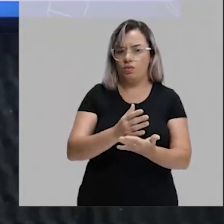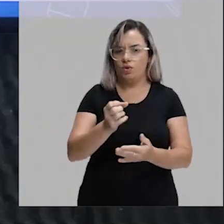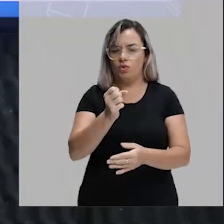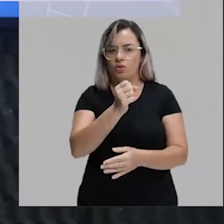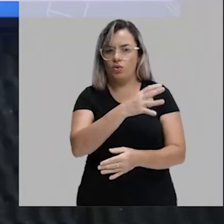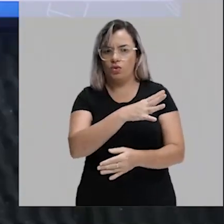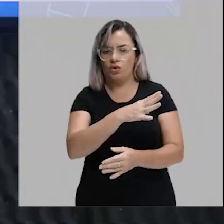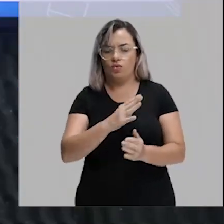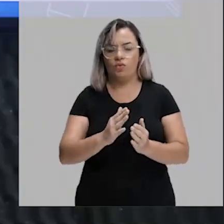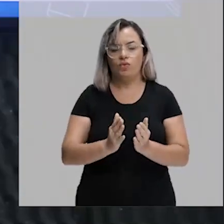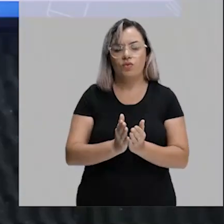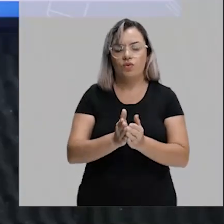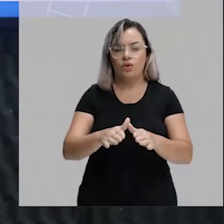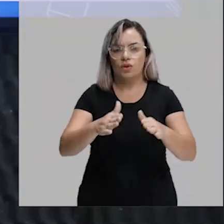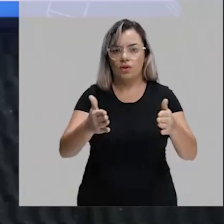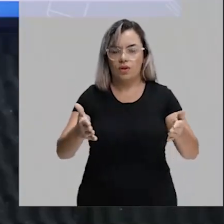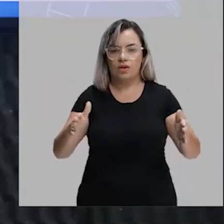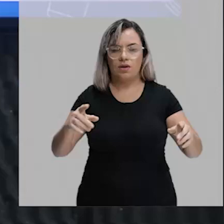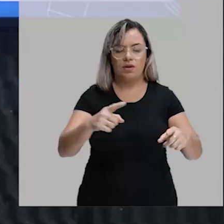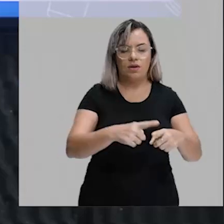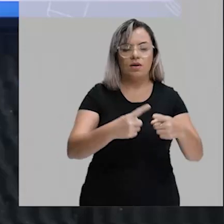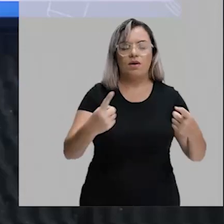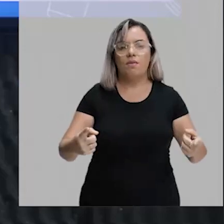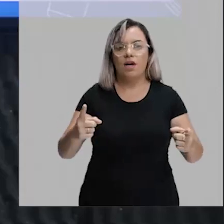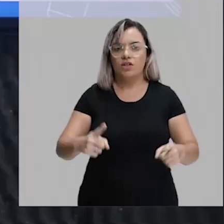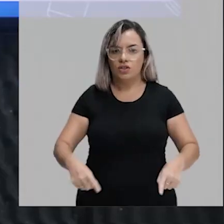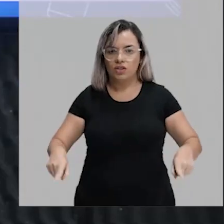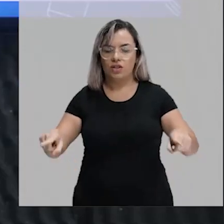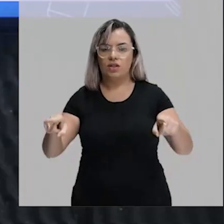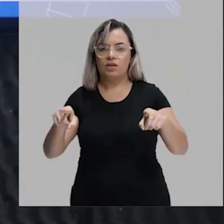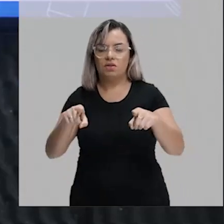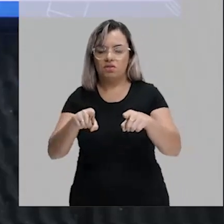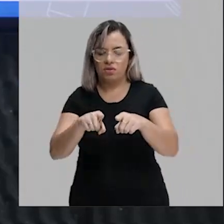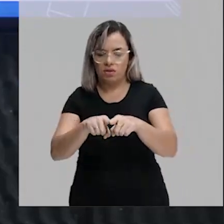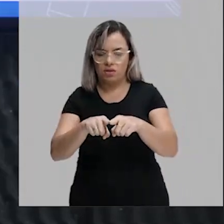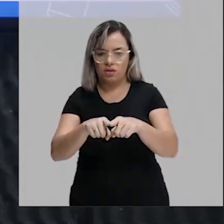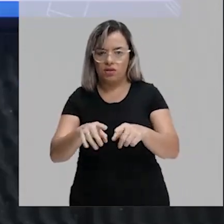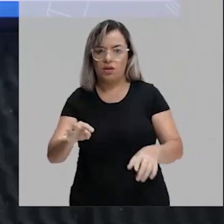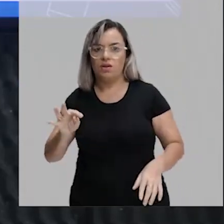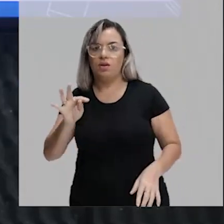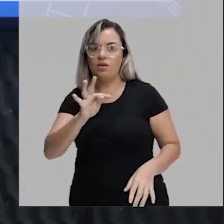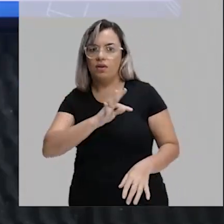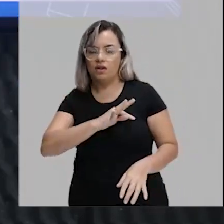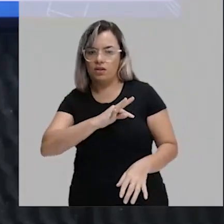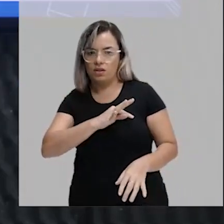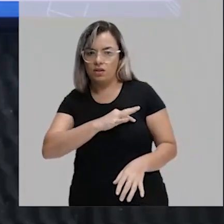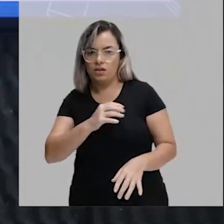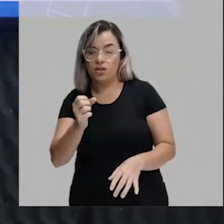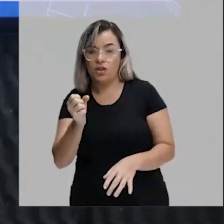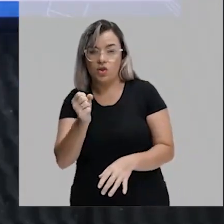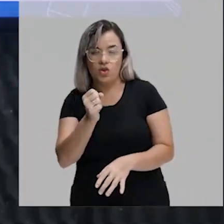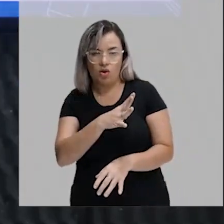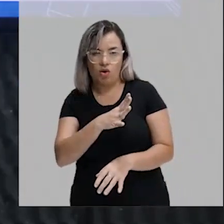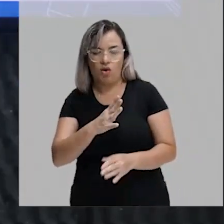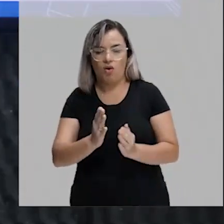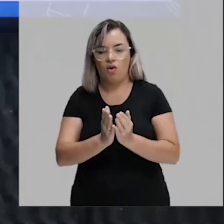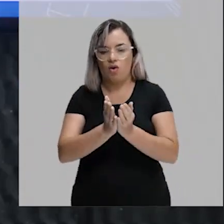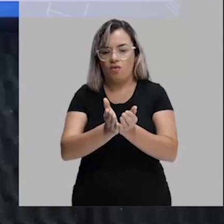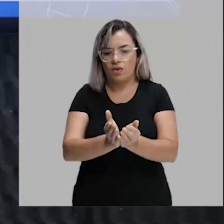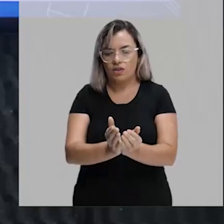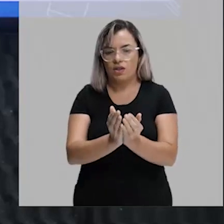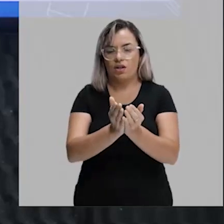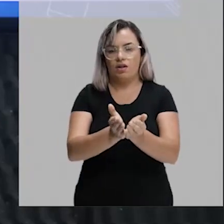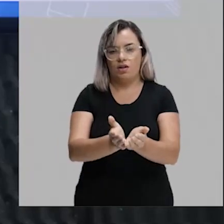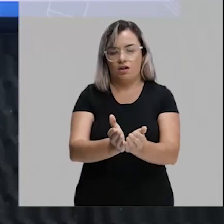como também para o aperfeiçoamento de algumas técnicas náuticas, como, por exemplo, as